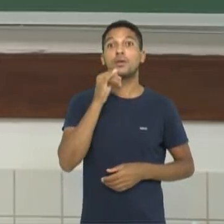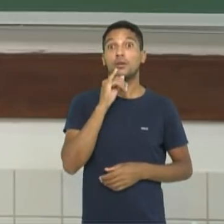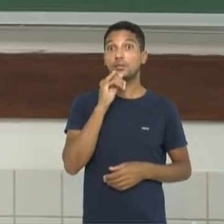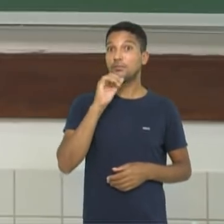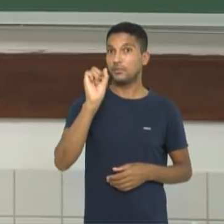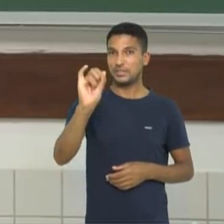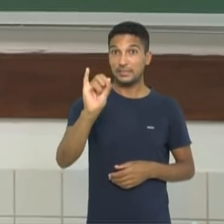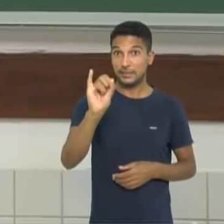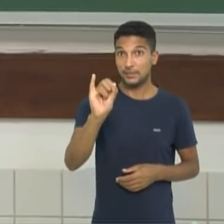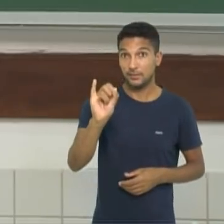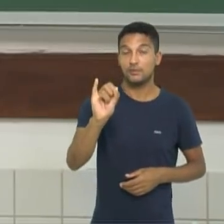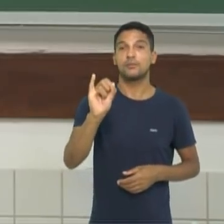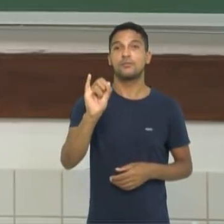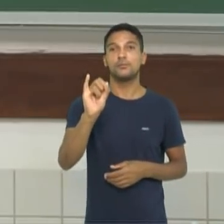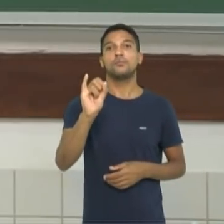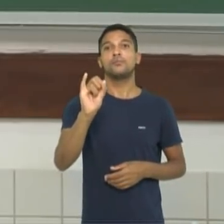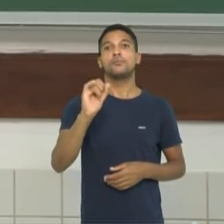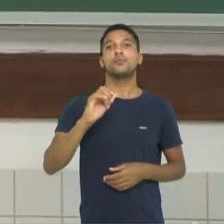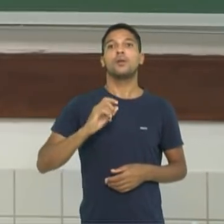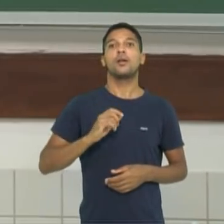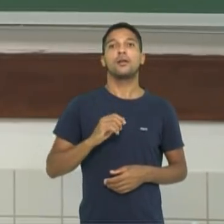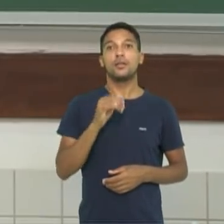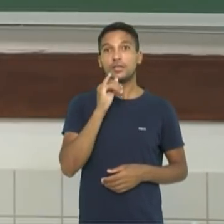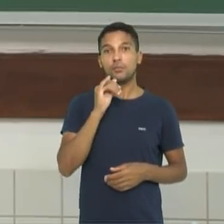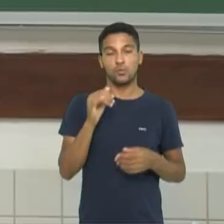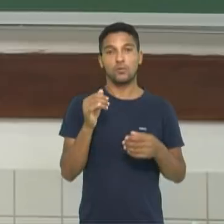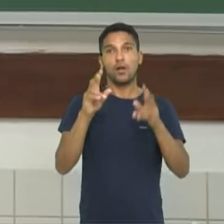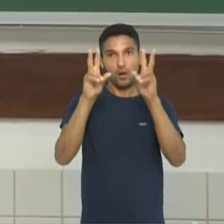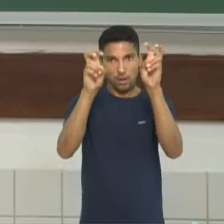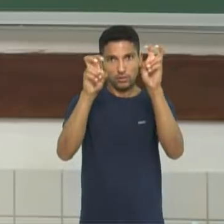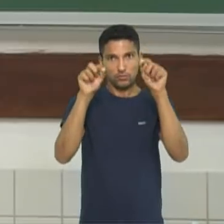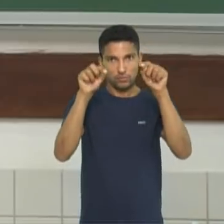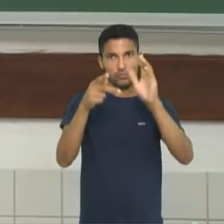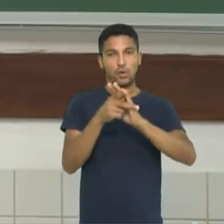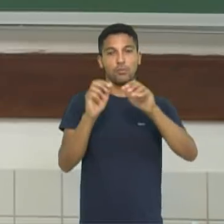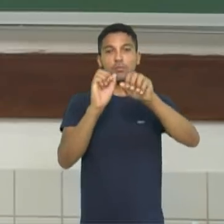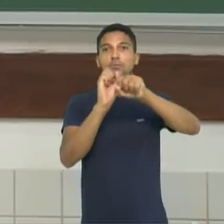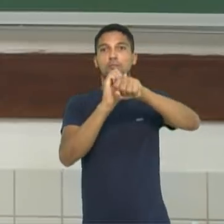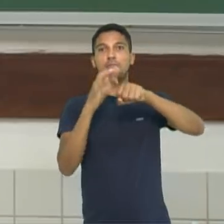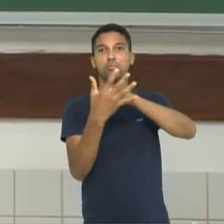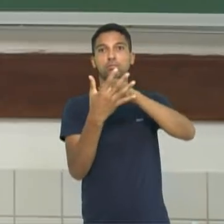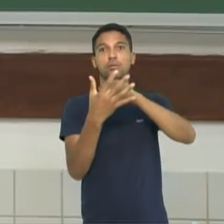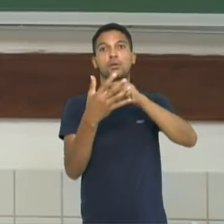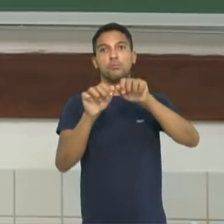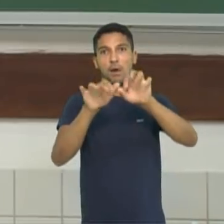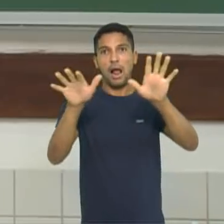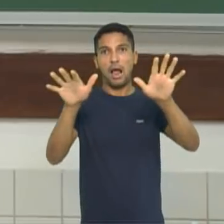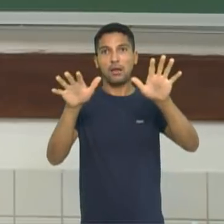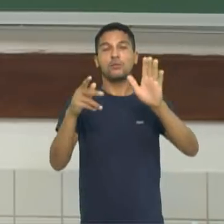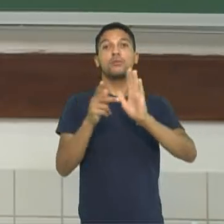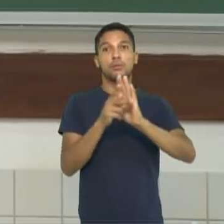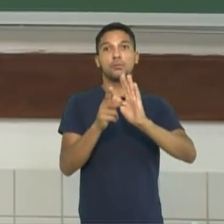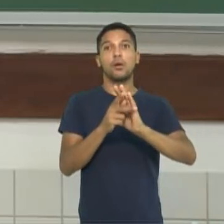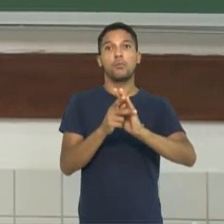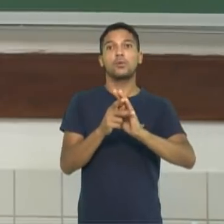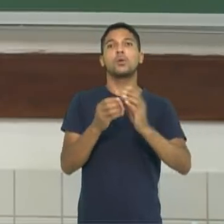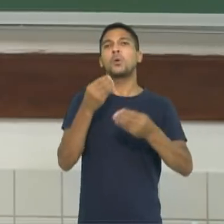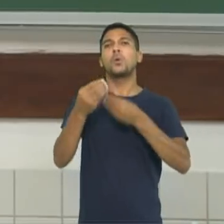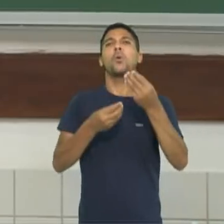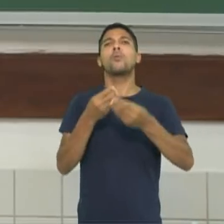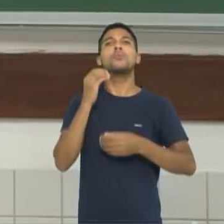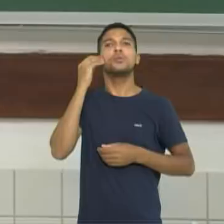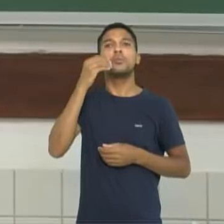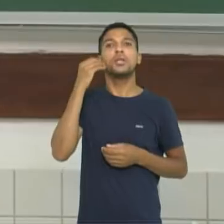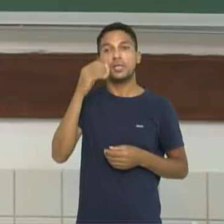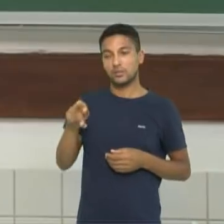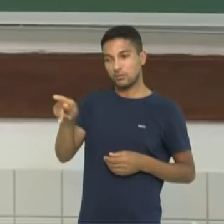pandemia, provavelmente o jornalista pode querer ouvir algum professor para perguntar para o professor como que está sendo a experiência